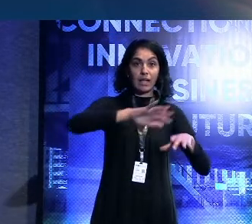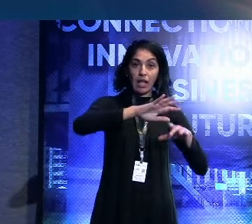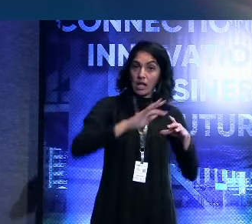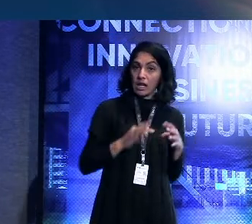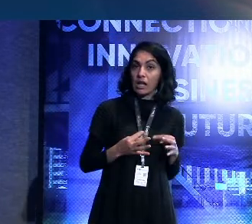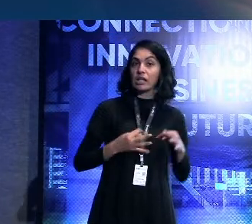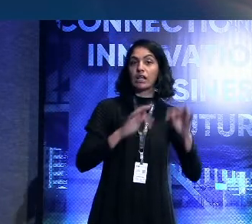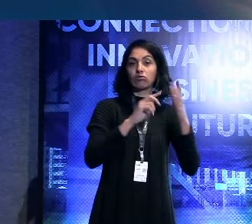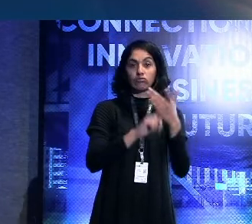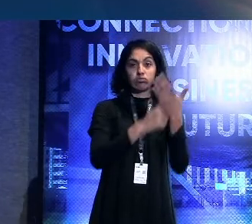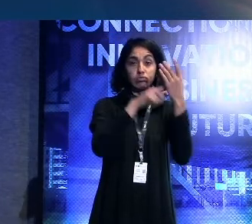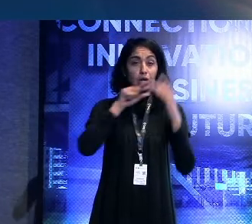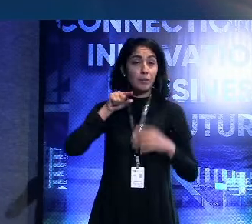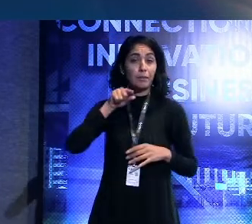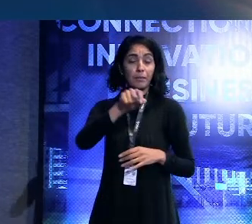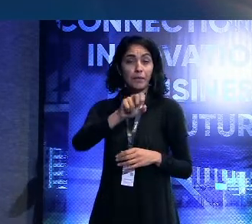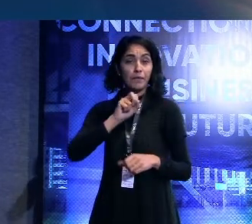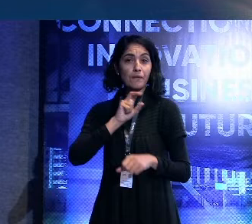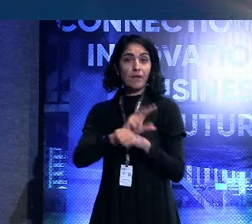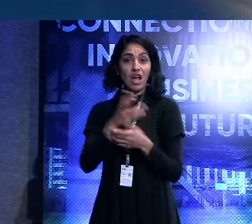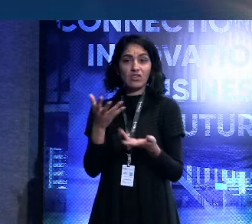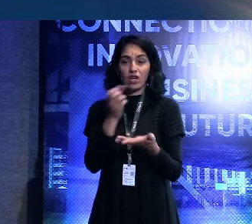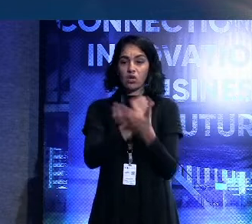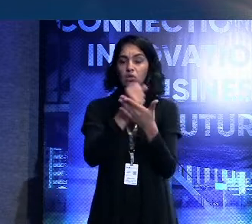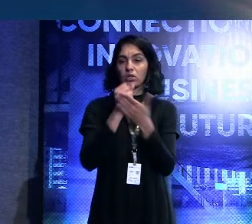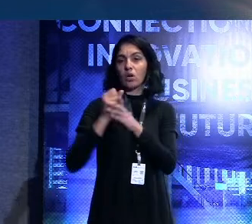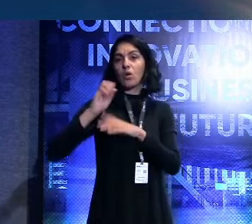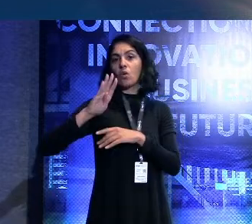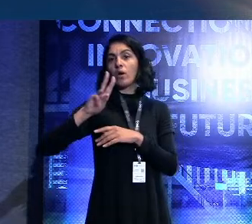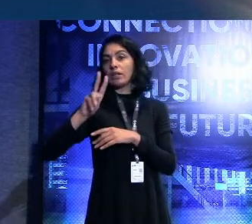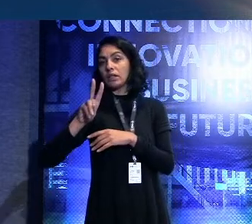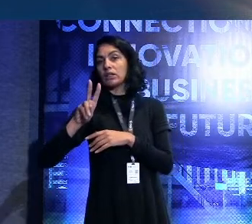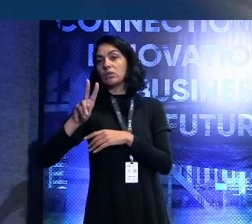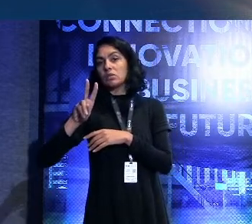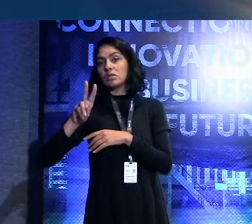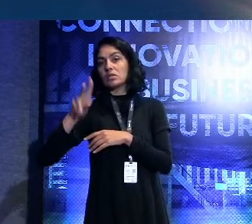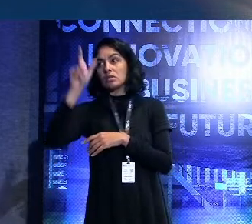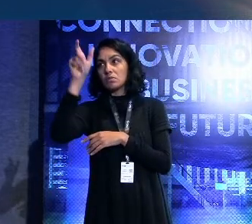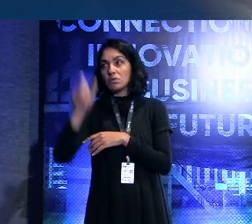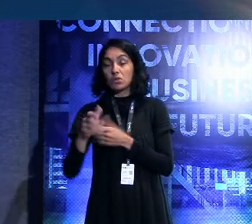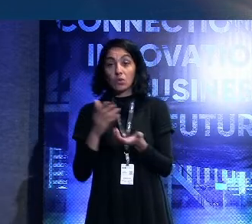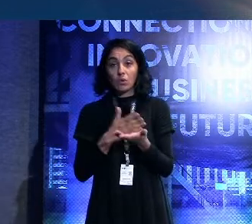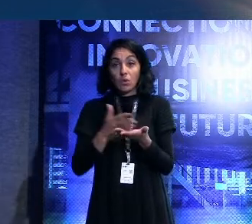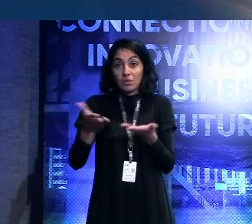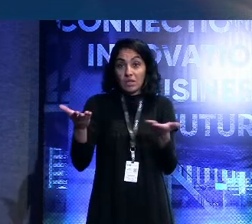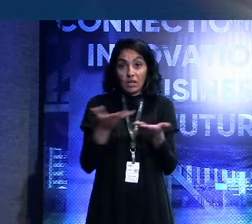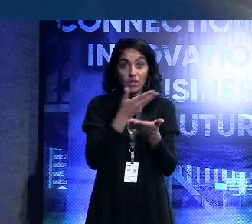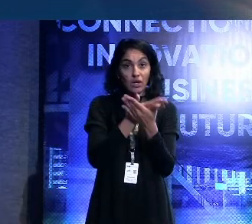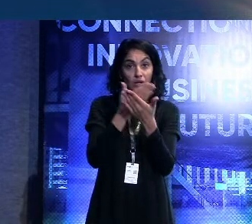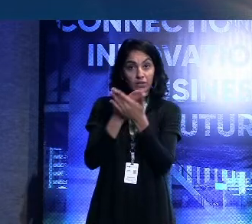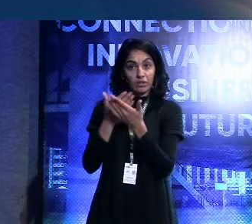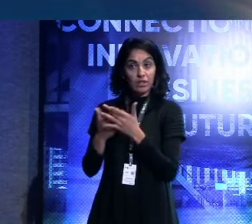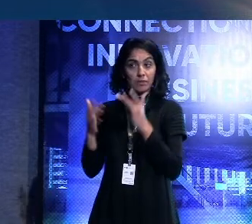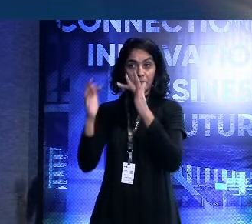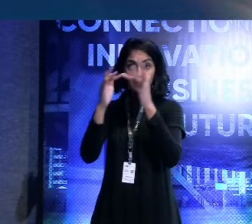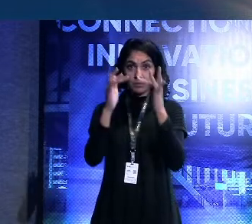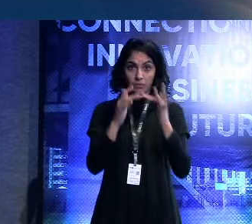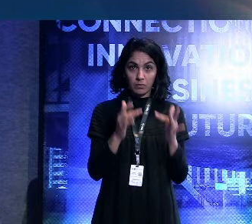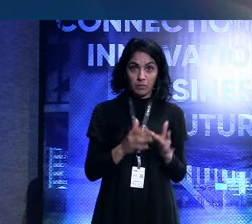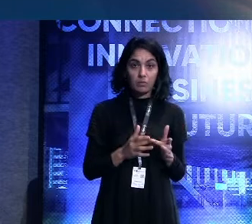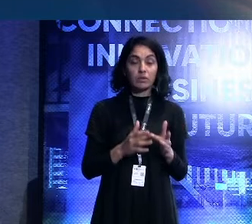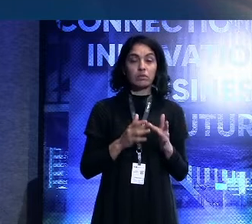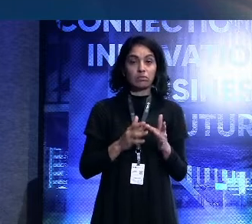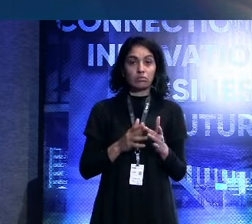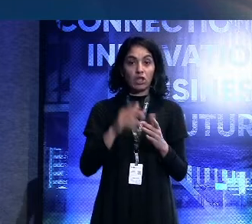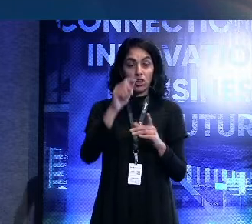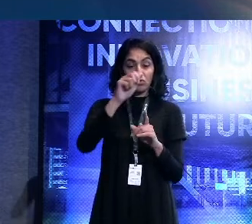foram 1.000 vagas, a gente já contratou 42 pessoas a partir dessas 1.000 vagas e começaram agora a estudar, estão tendo os primeiros contatos com tecnologia, né, desde janeiro